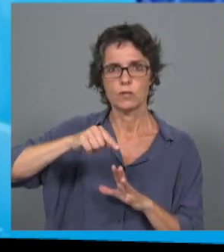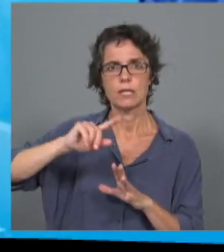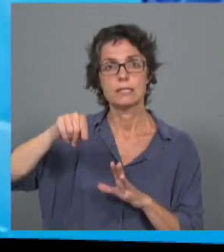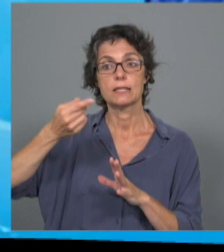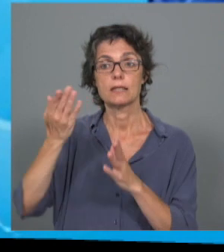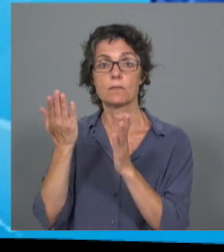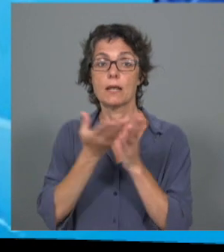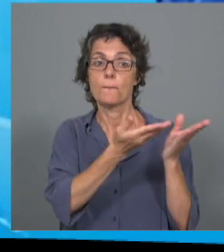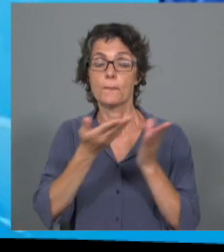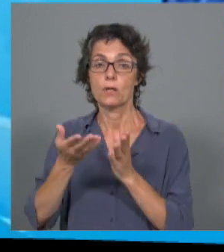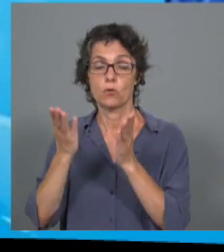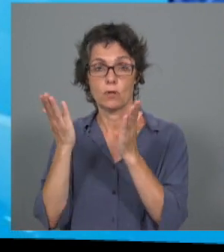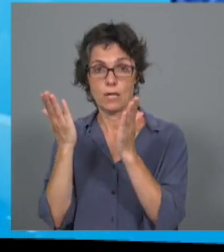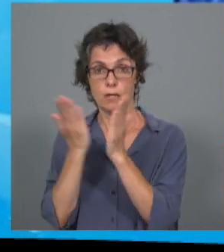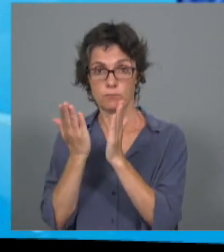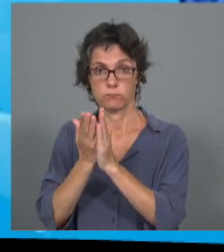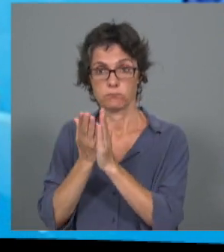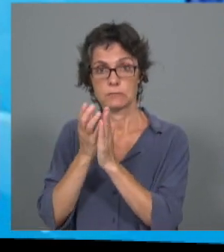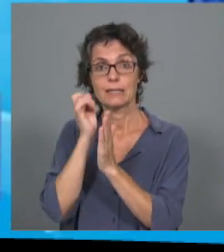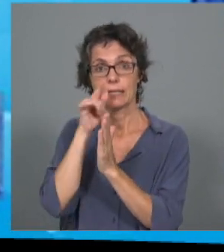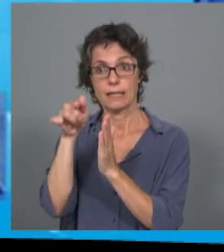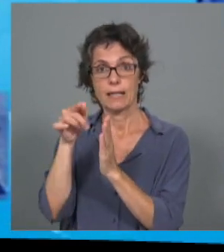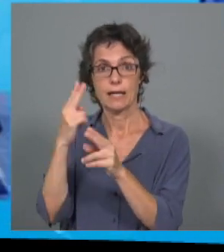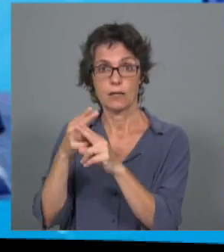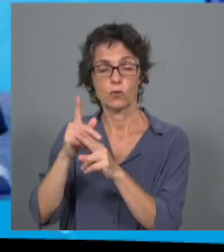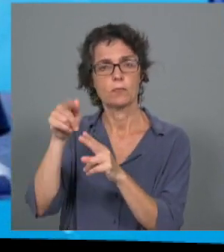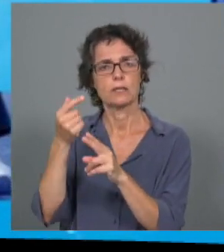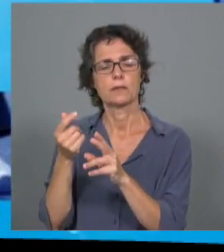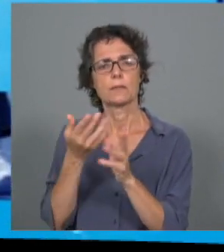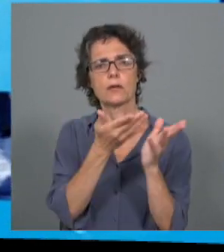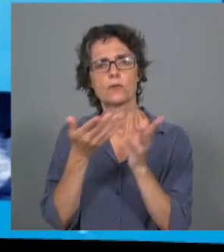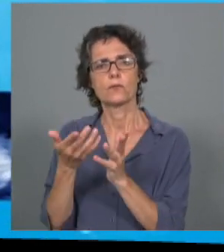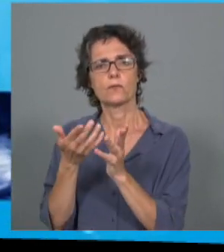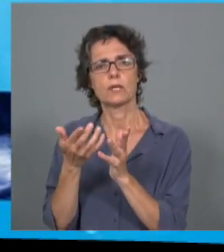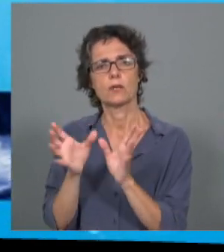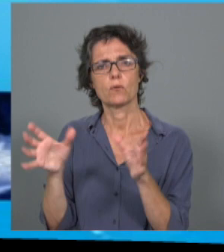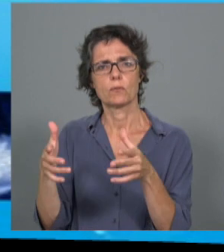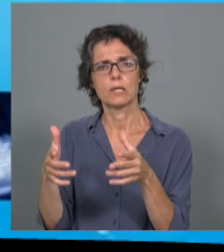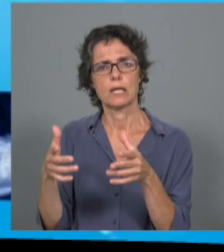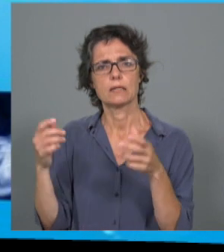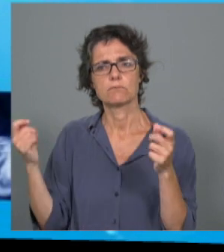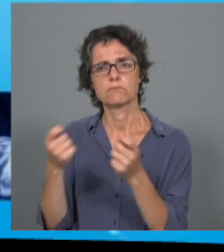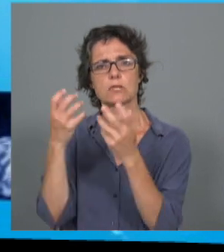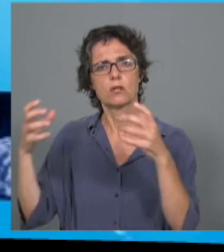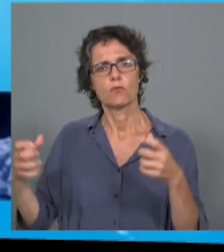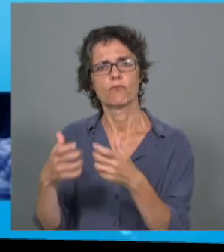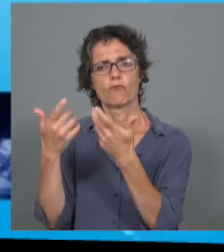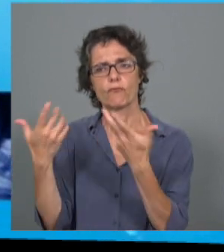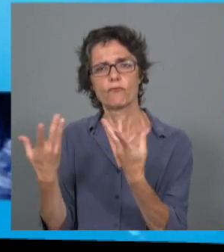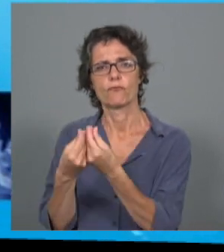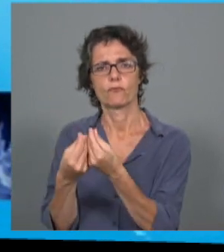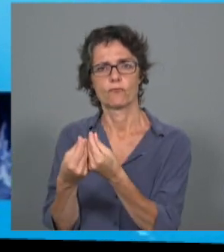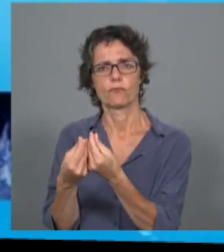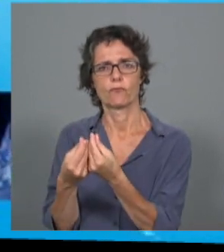uma comunidade sacerdotal, uma comunidade que celebra junta, que convive junta e que tem